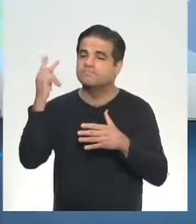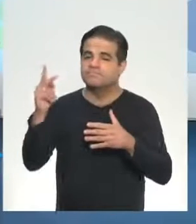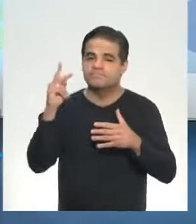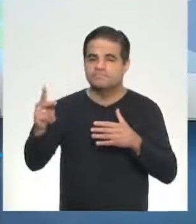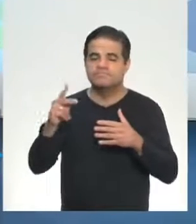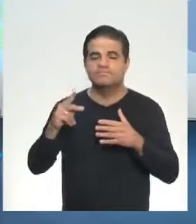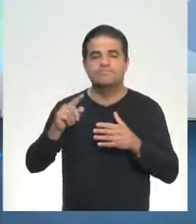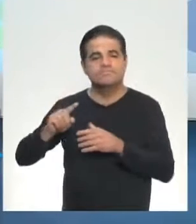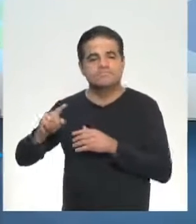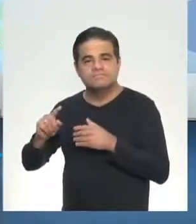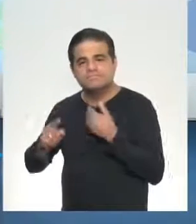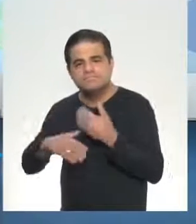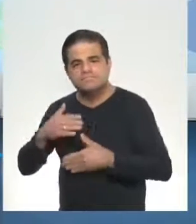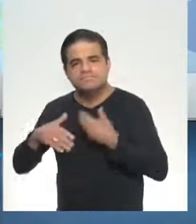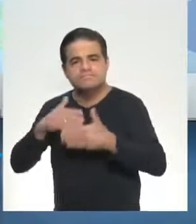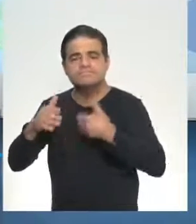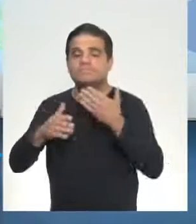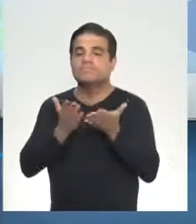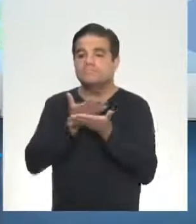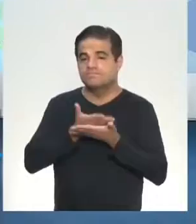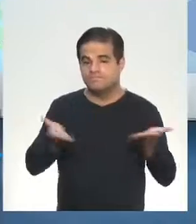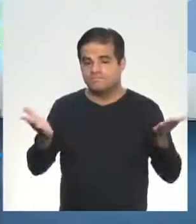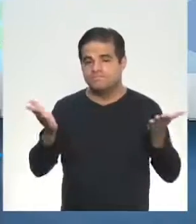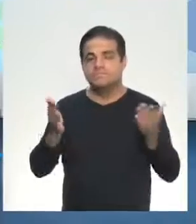1000 vezes aí. Então, tá bom, né? Tá bom?